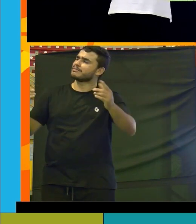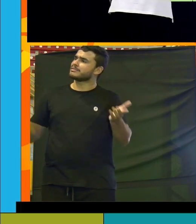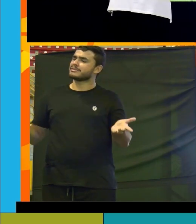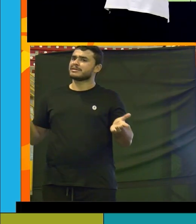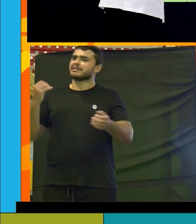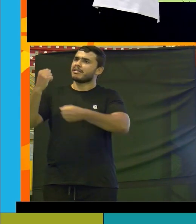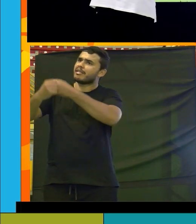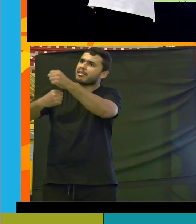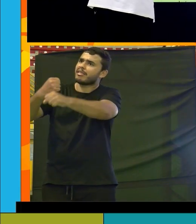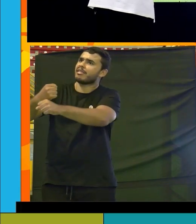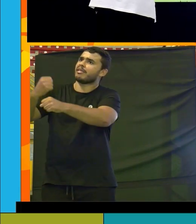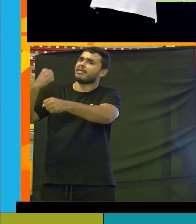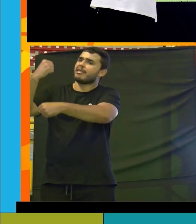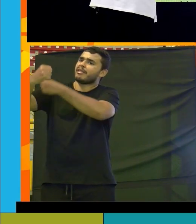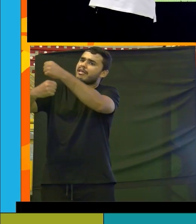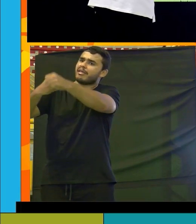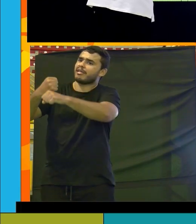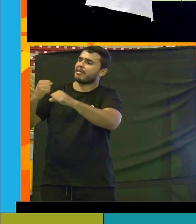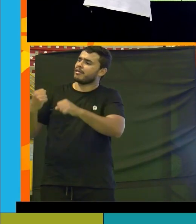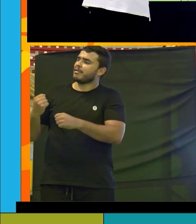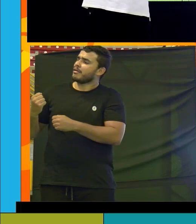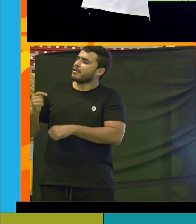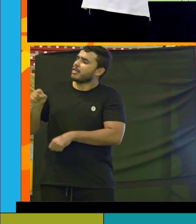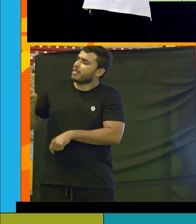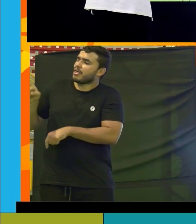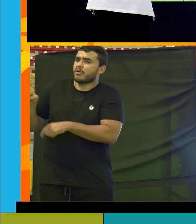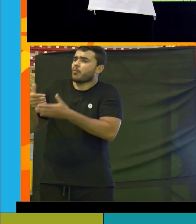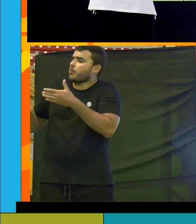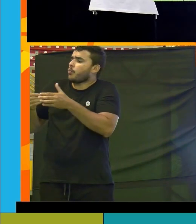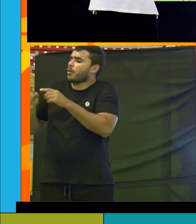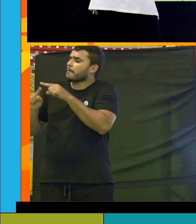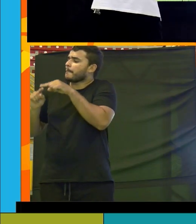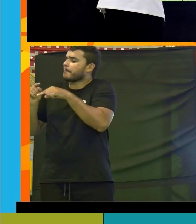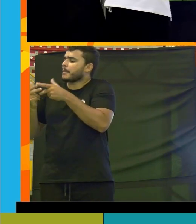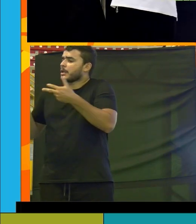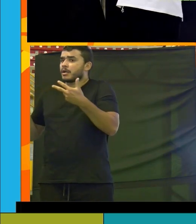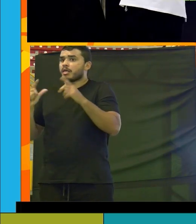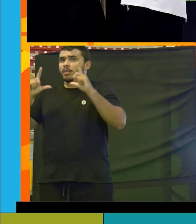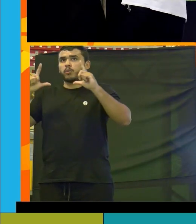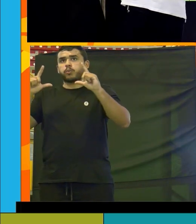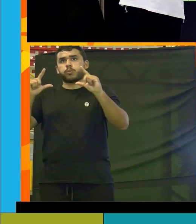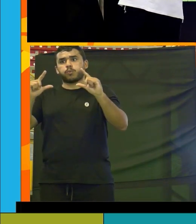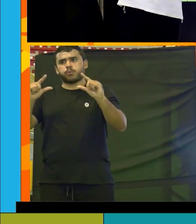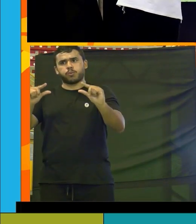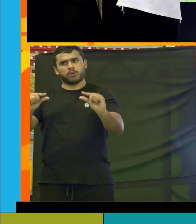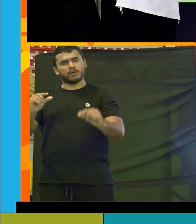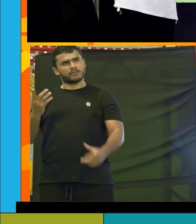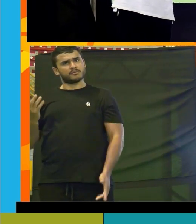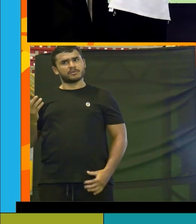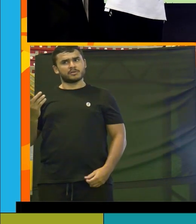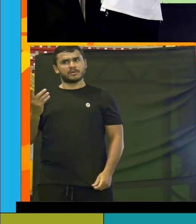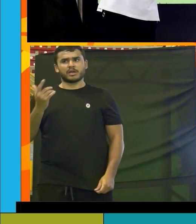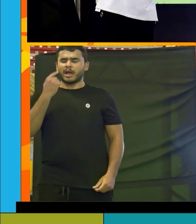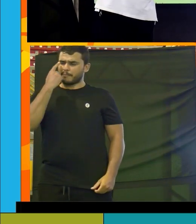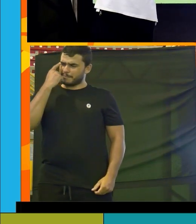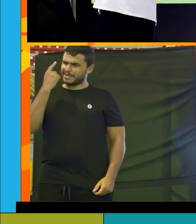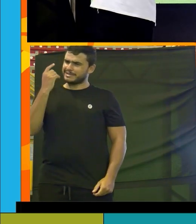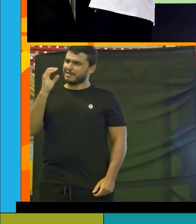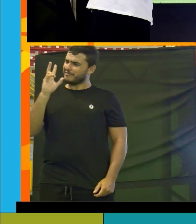a depreciação, o valor do objeto, ele vai caindo até chegar a